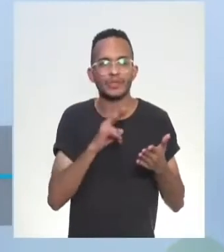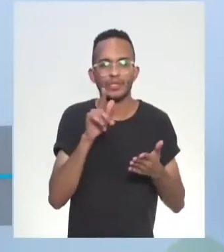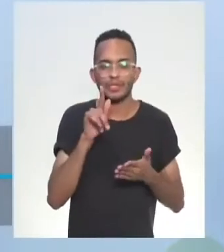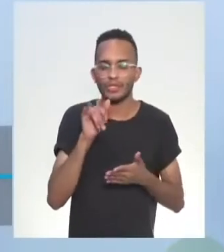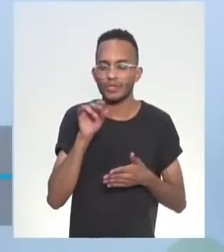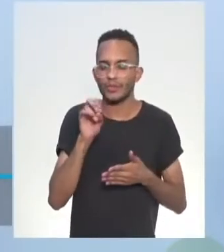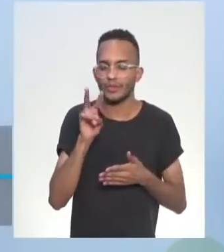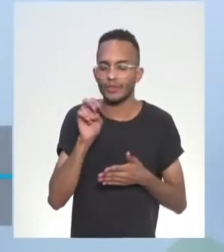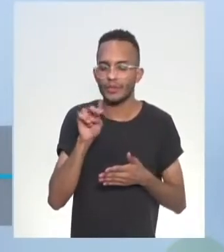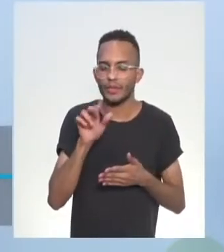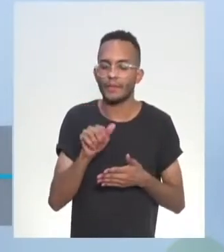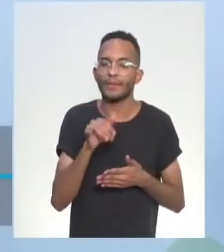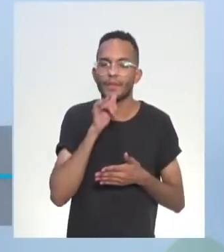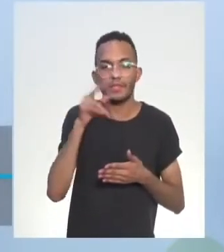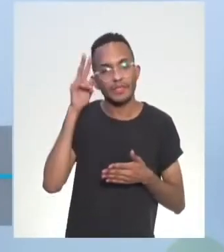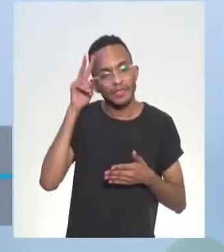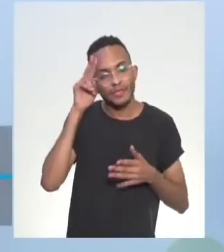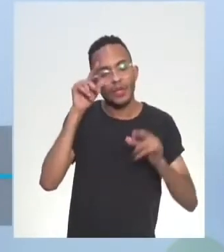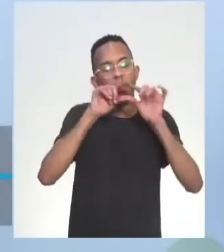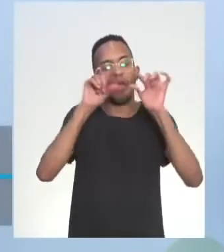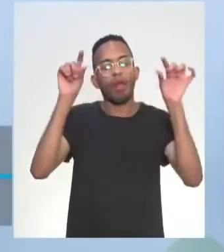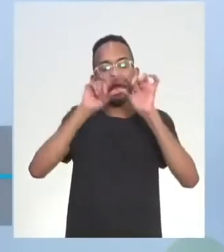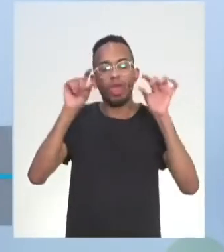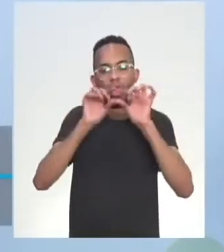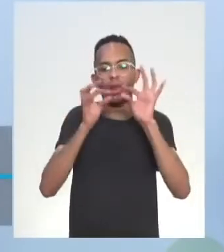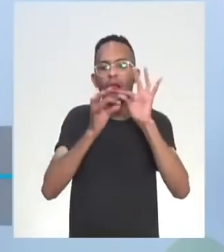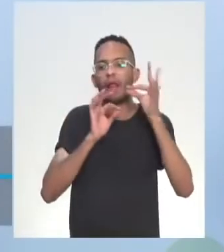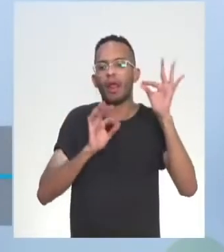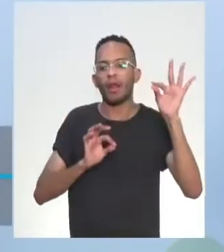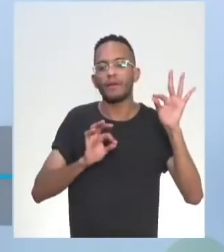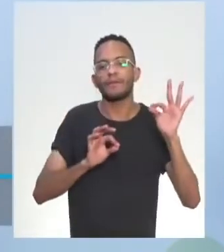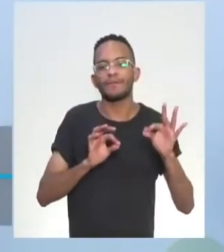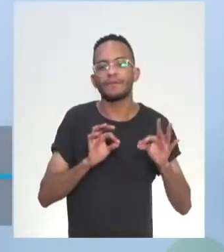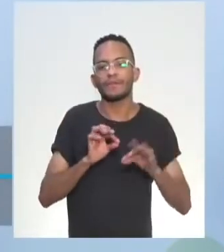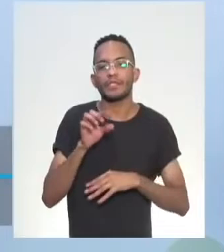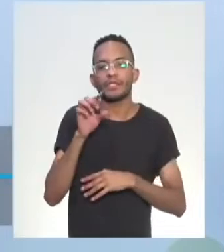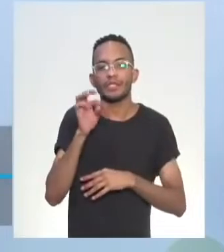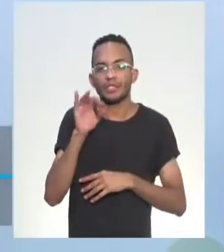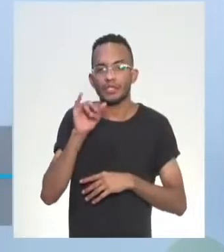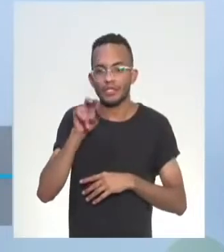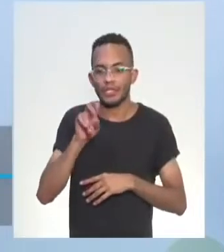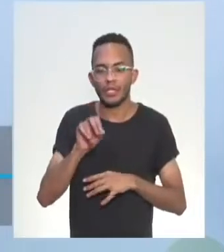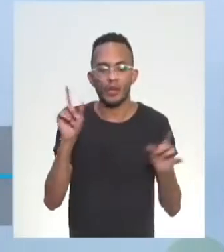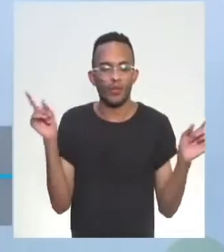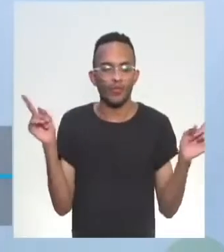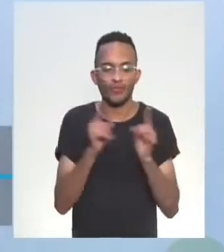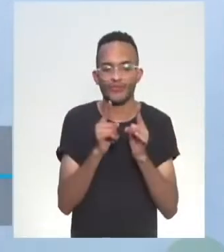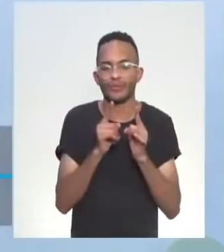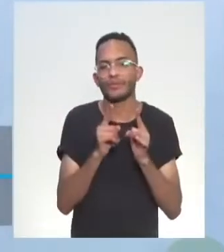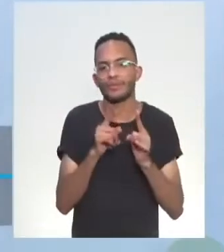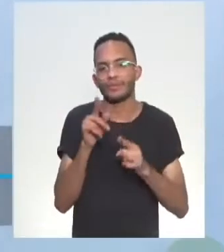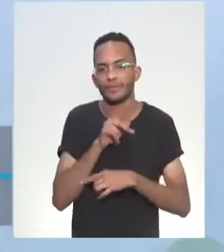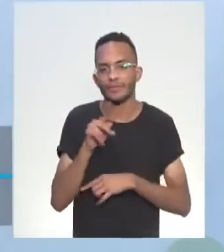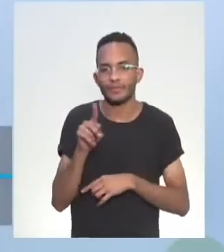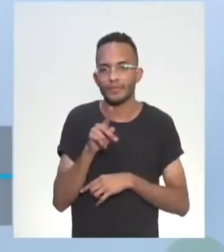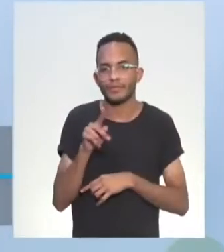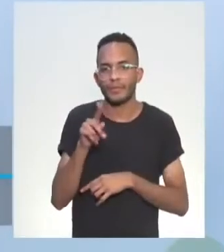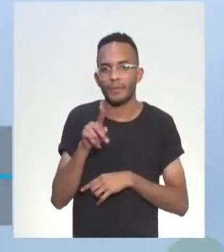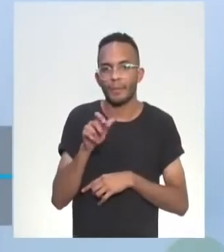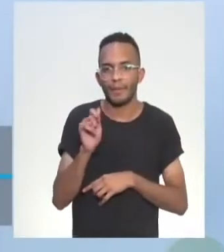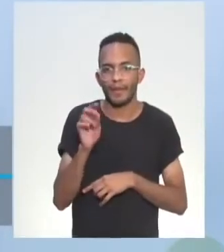Giovana. Quadrinhos são histórias mais longas. Tirinha, só um trecho. A professora Patrícia colocou